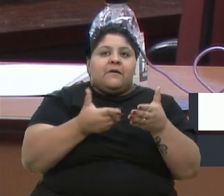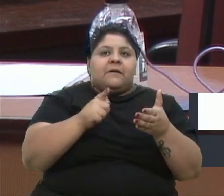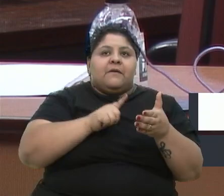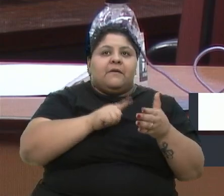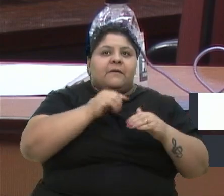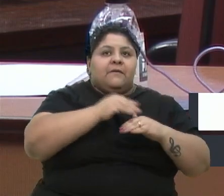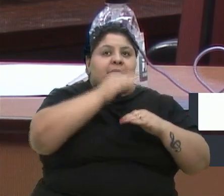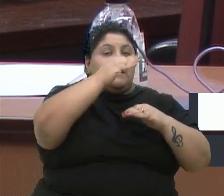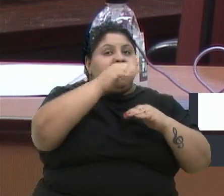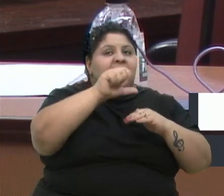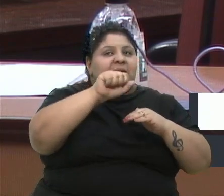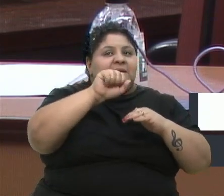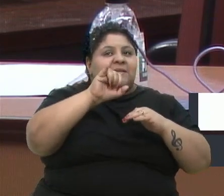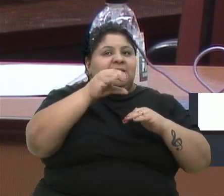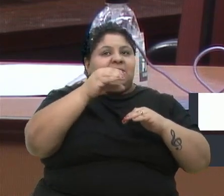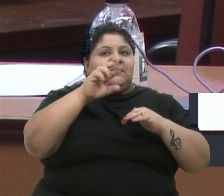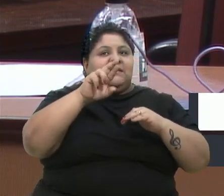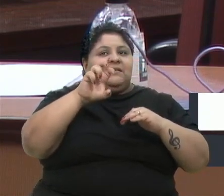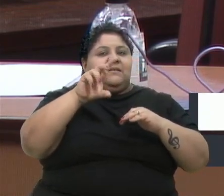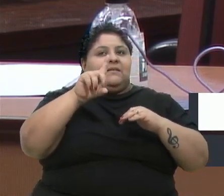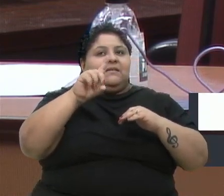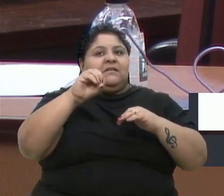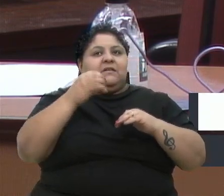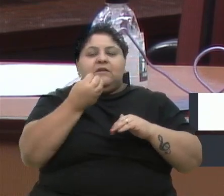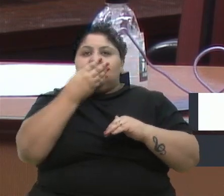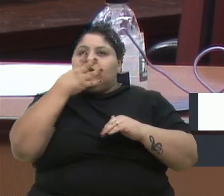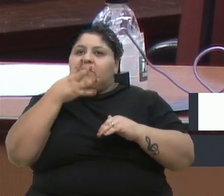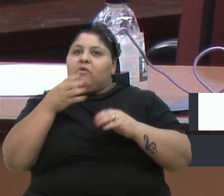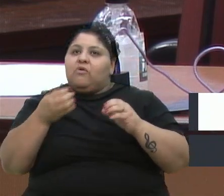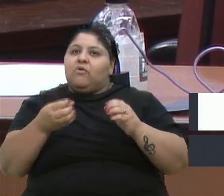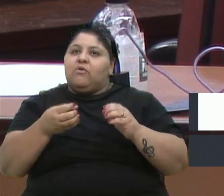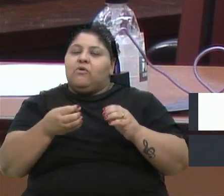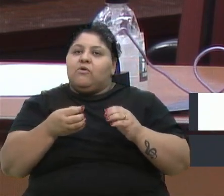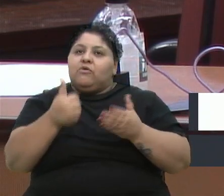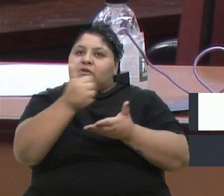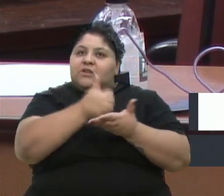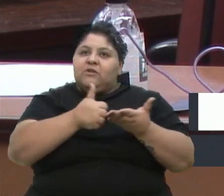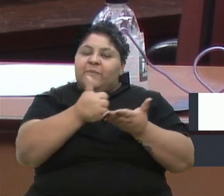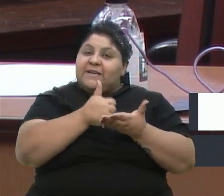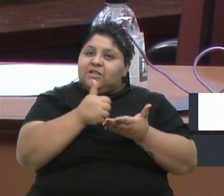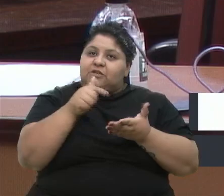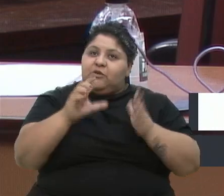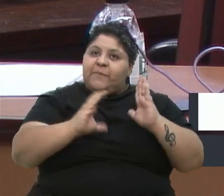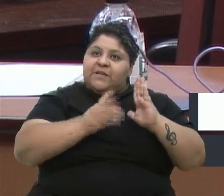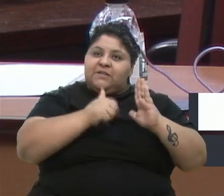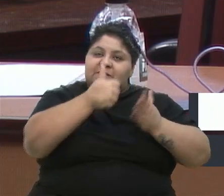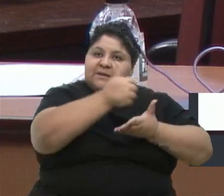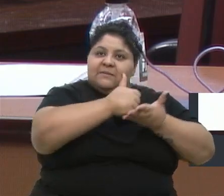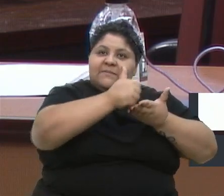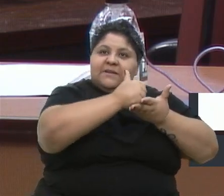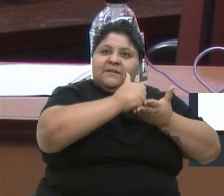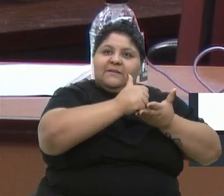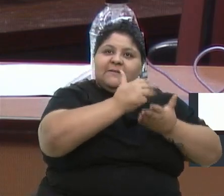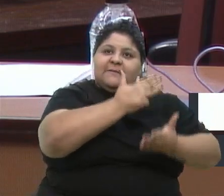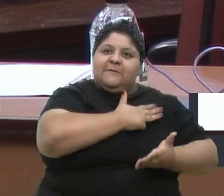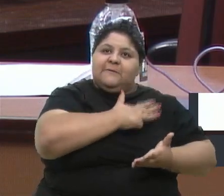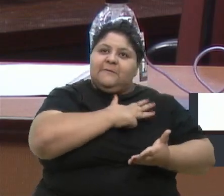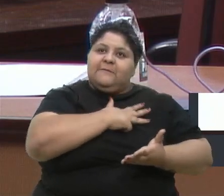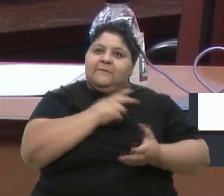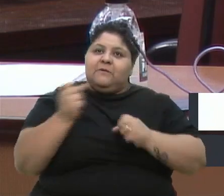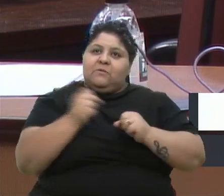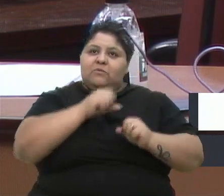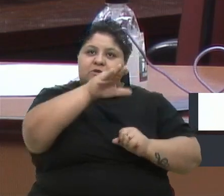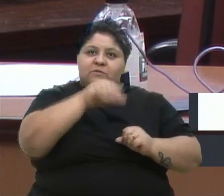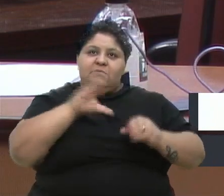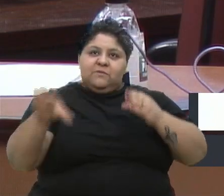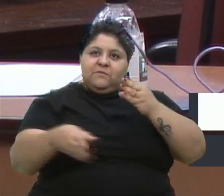secreto. E que bom que teu partido está na base do governo Lula, o PP, que agora o senhor pode buscar mais emendas para Caxias do Sul, aqui para